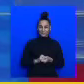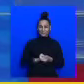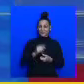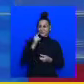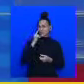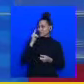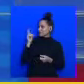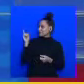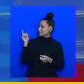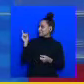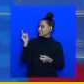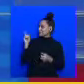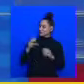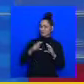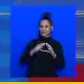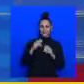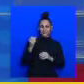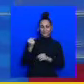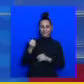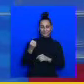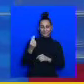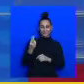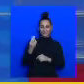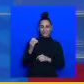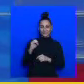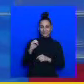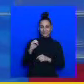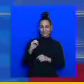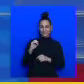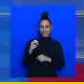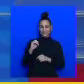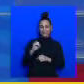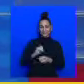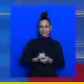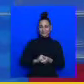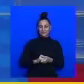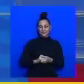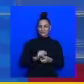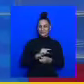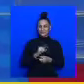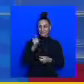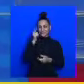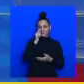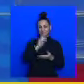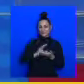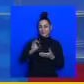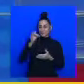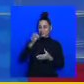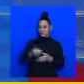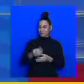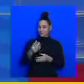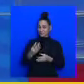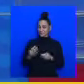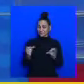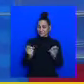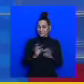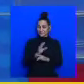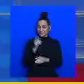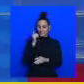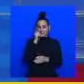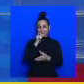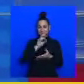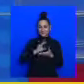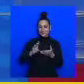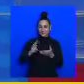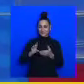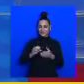Mais um número na tela. Bola branca, número 20. Branca, 20. Você ganha a partir de 4 acertos no dia de sorte.